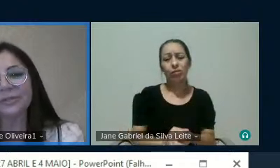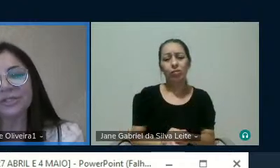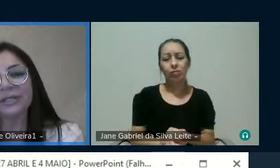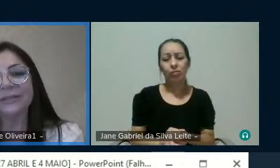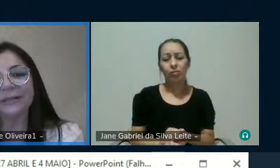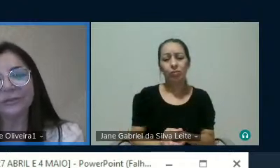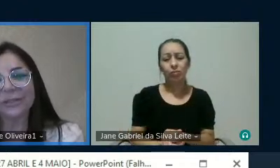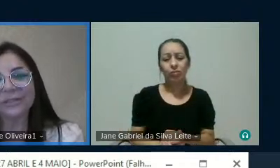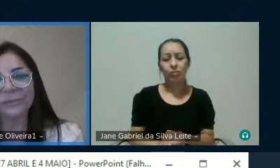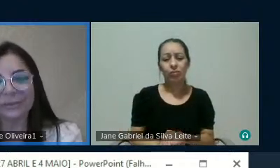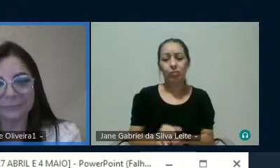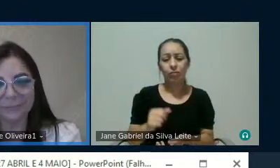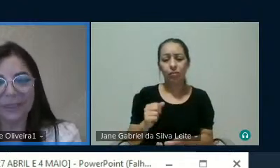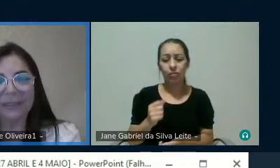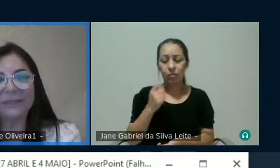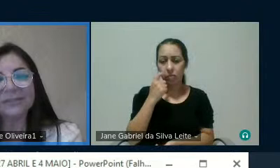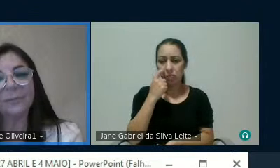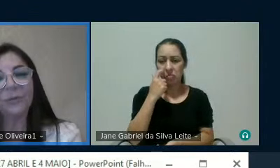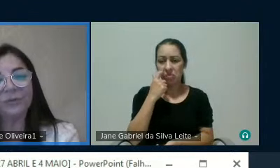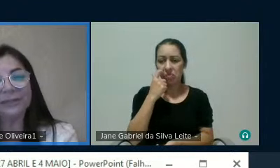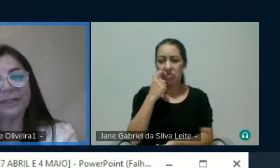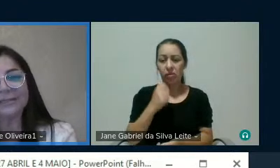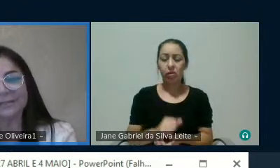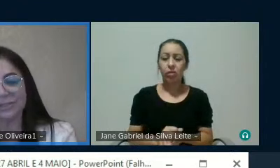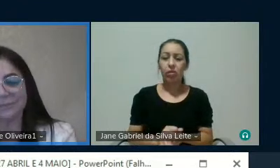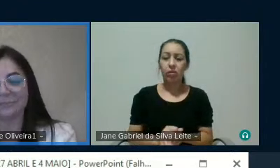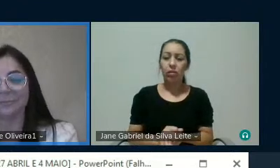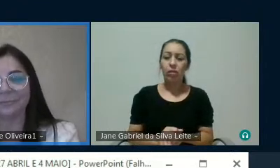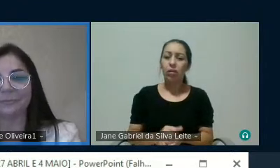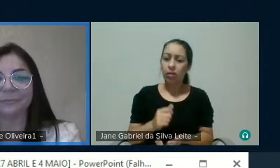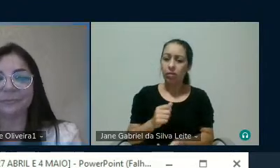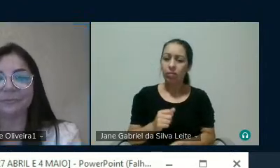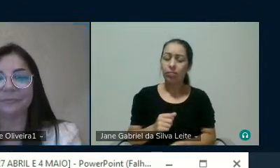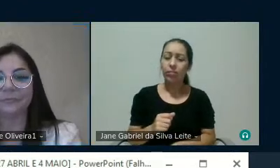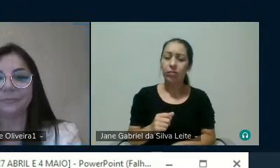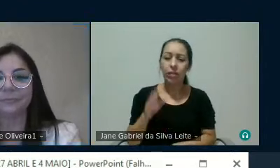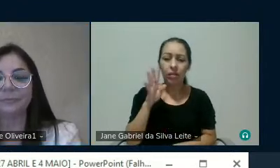de produções de literatura surda. Isso é muito interessante.